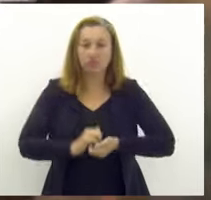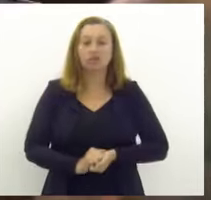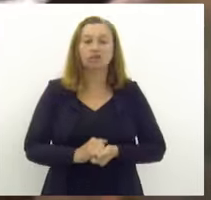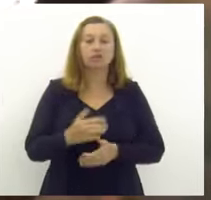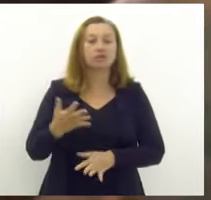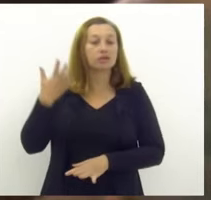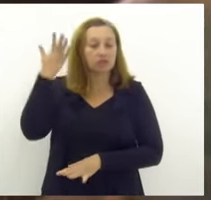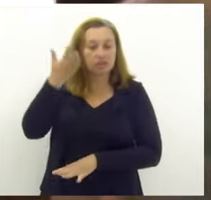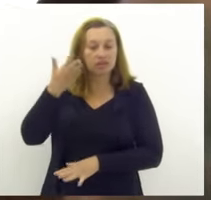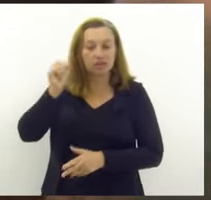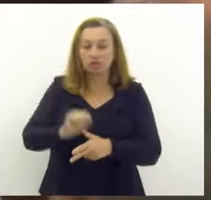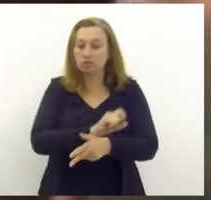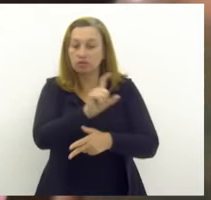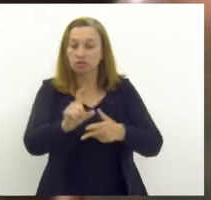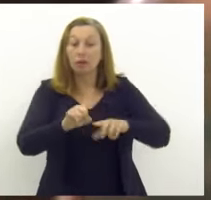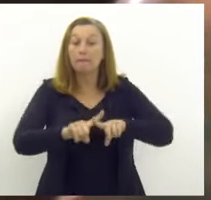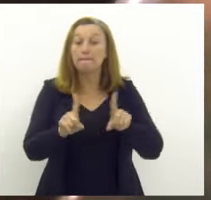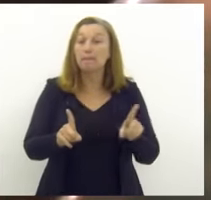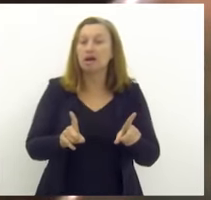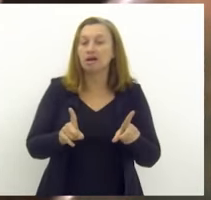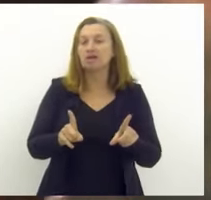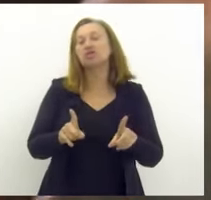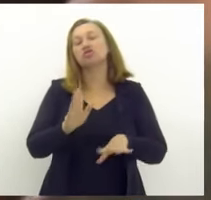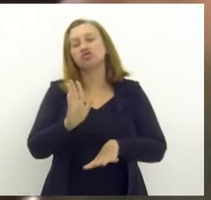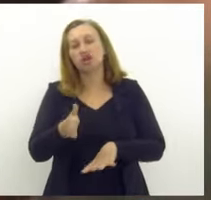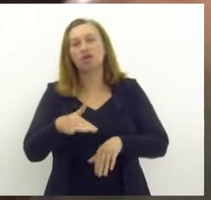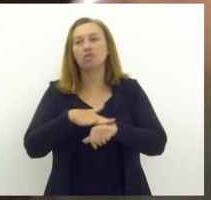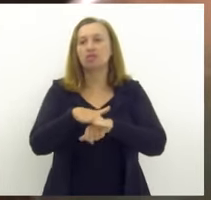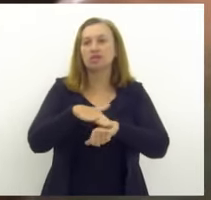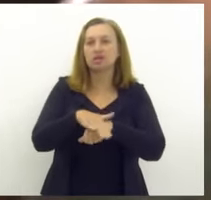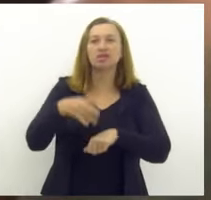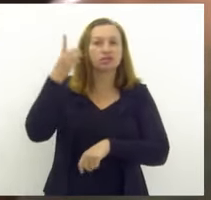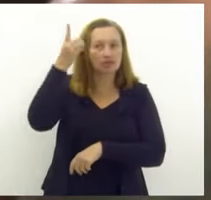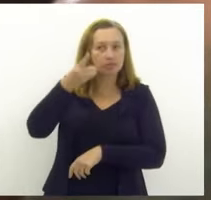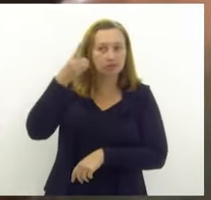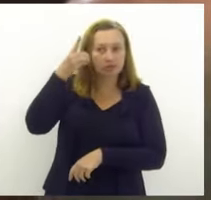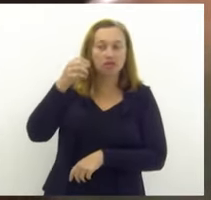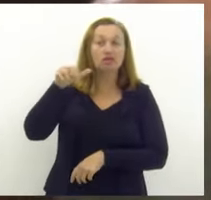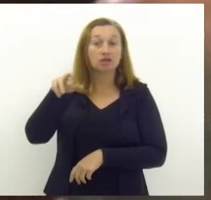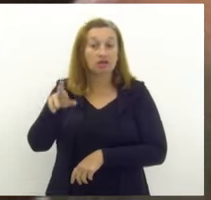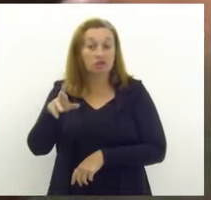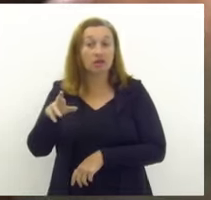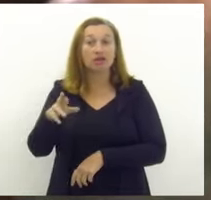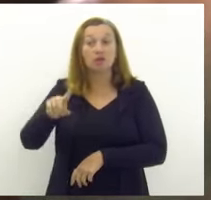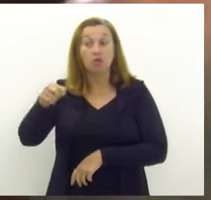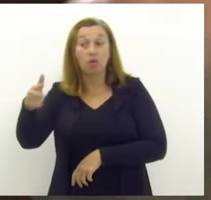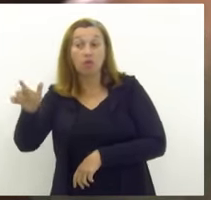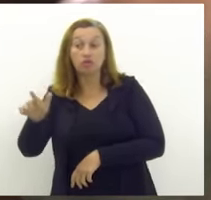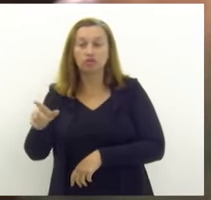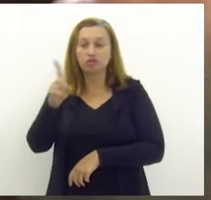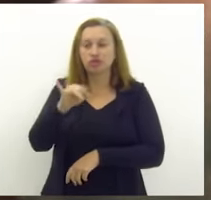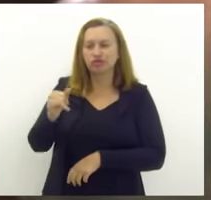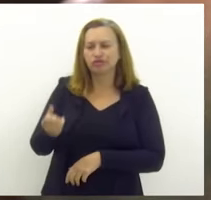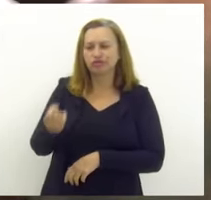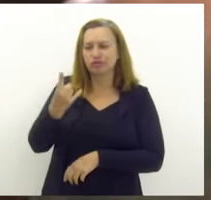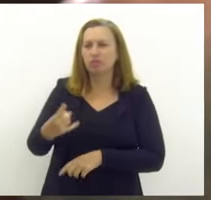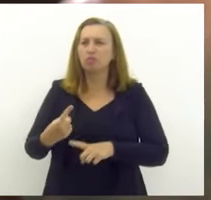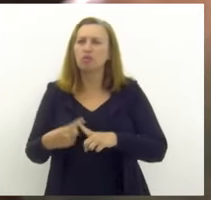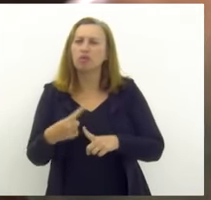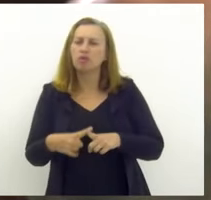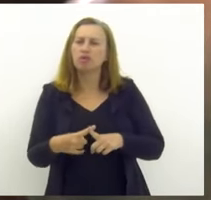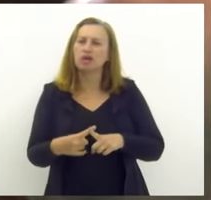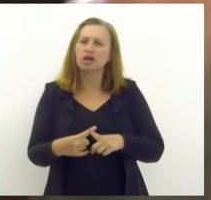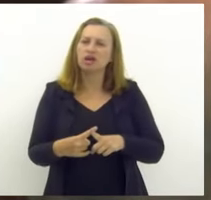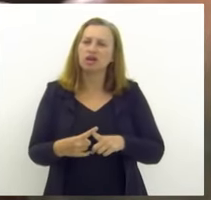mensagem do executivo mas sigo Como já conversei com o deputado Rosen outras vezes estranhando porque uma